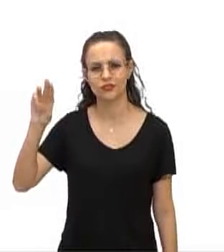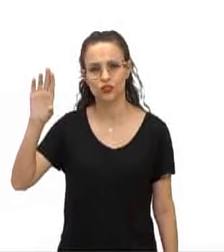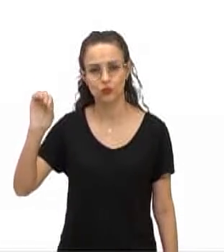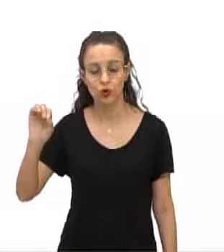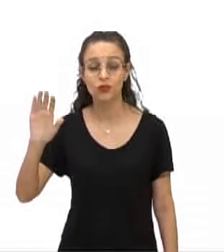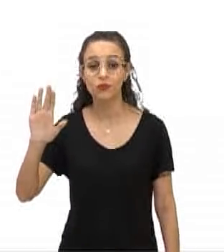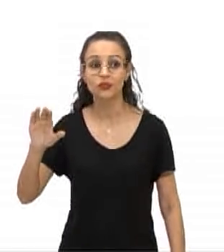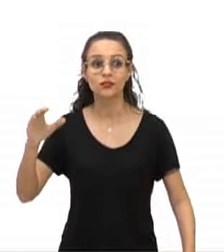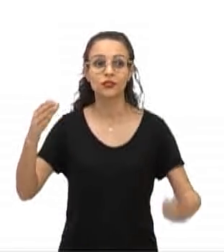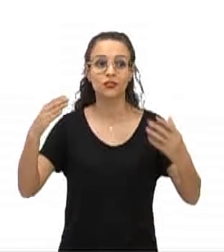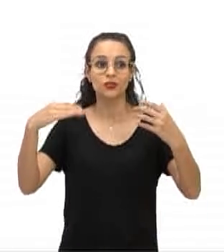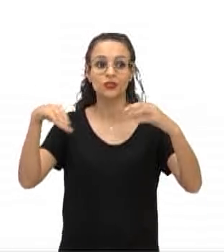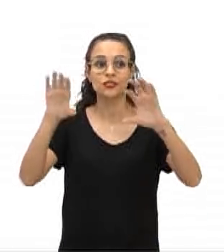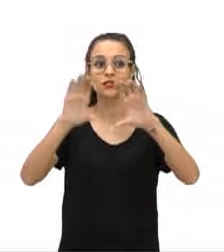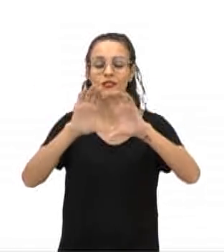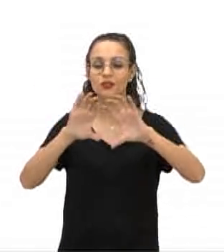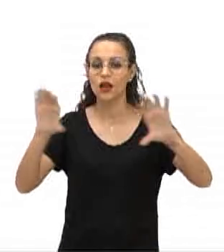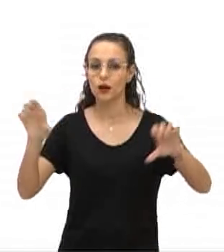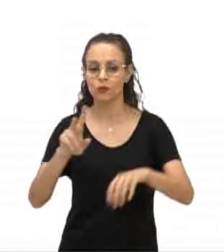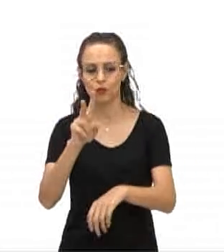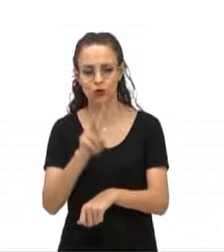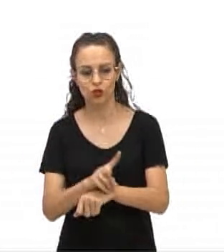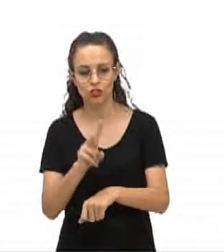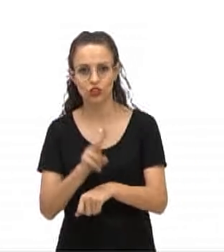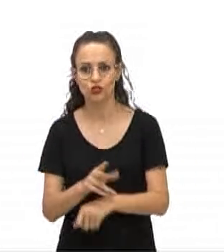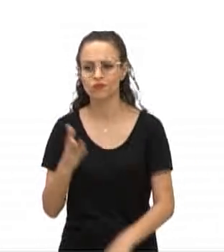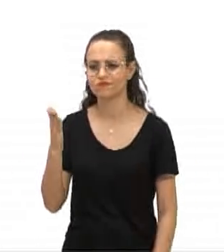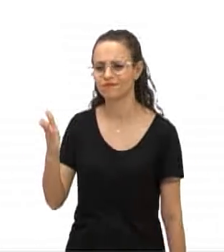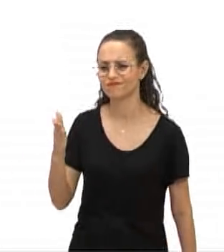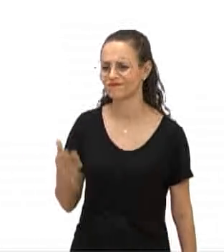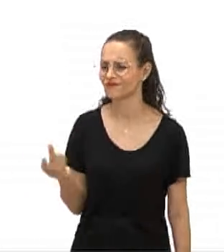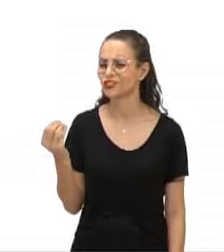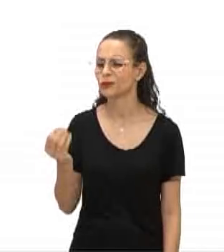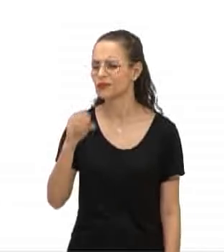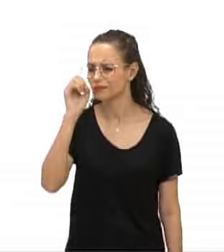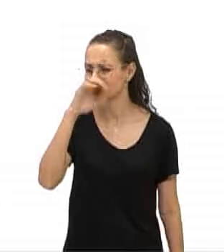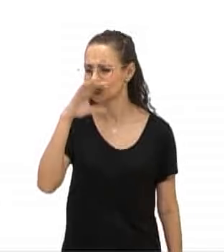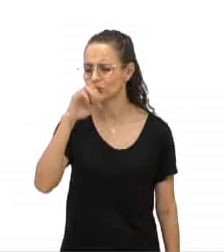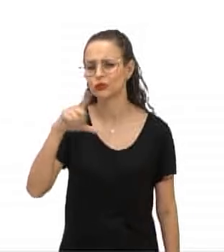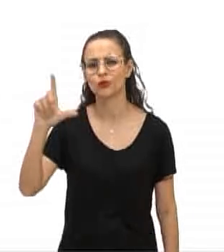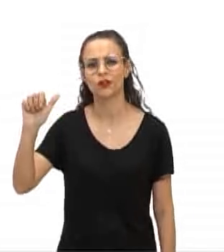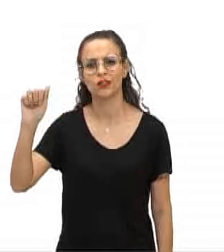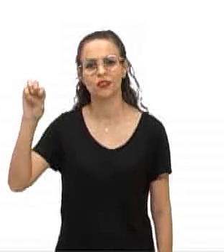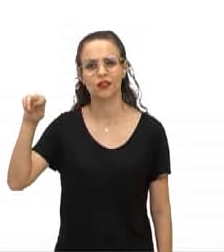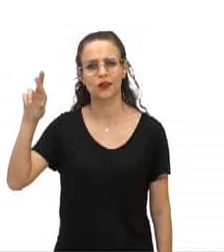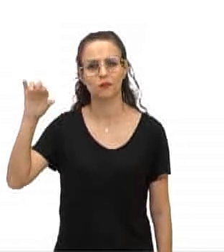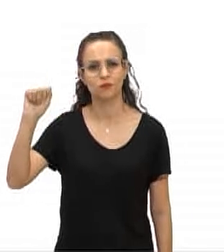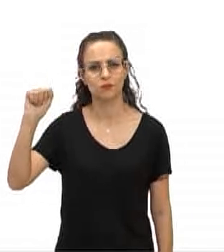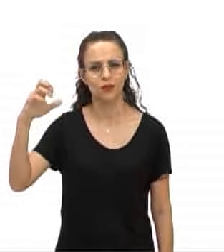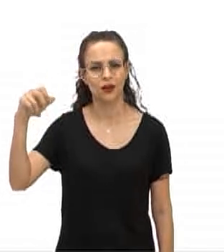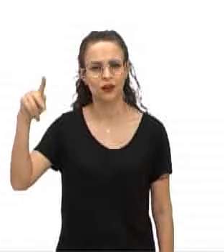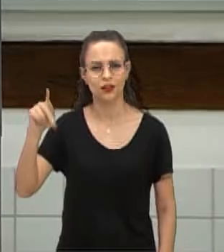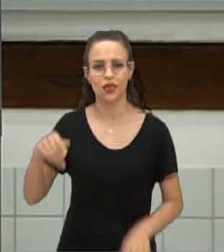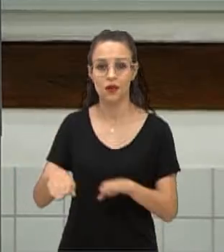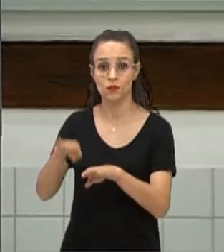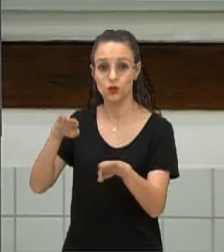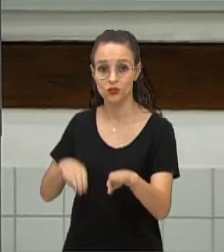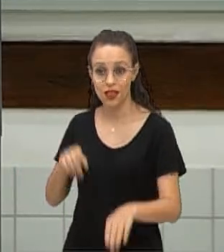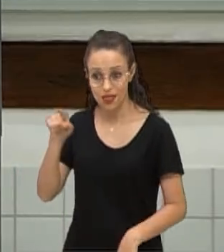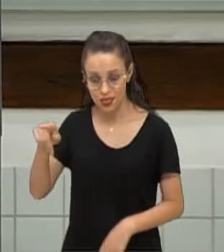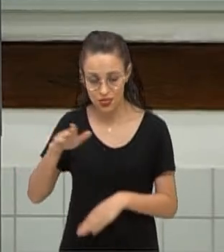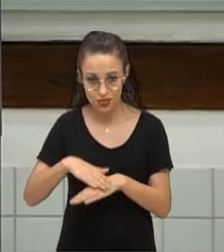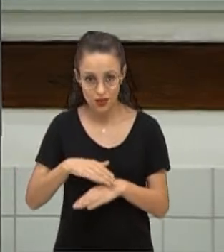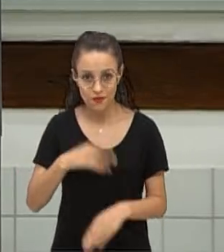céu protegeu-me do absurdo de Lamarck de uma tendência à progressão. Então ele está dizendo aqui que aquilo que o